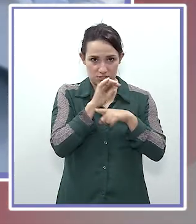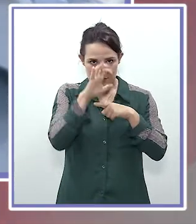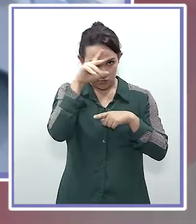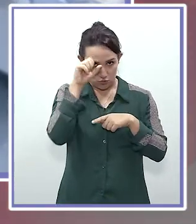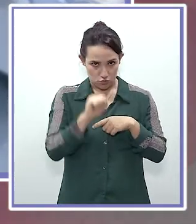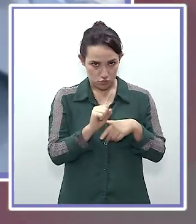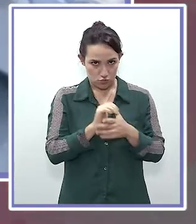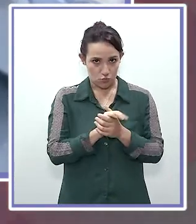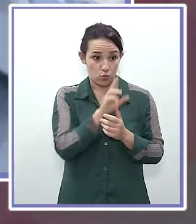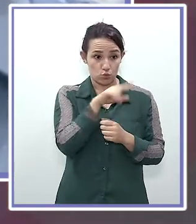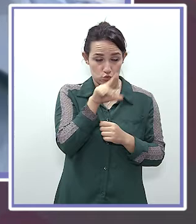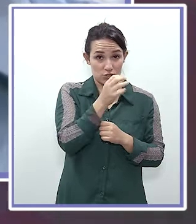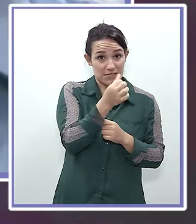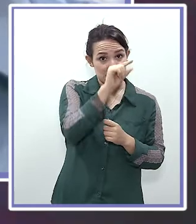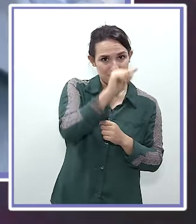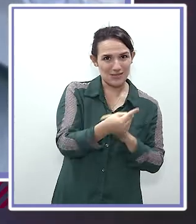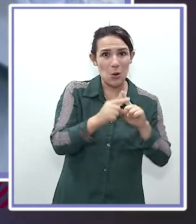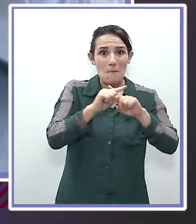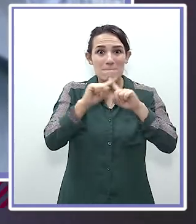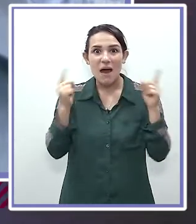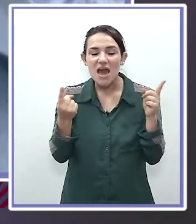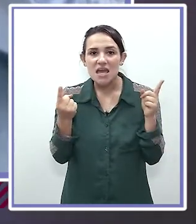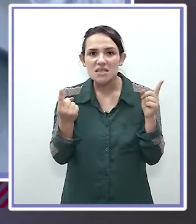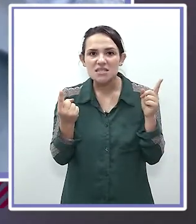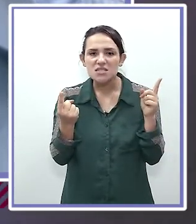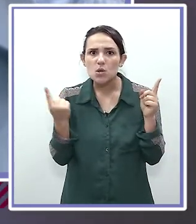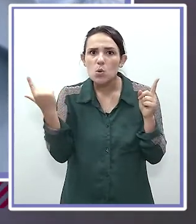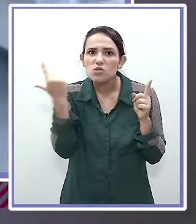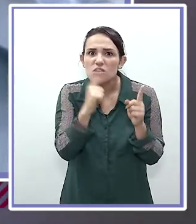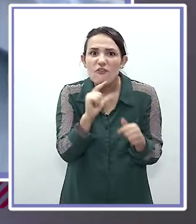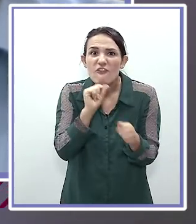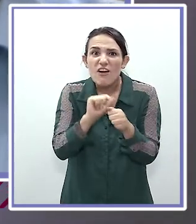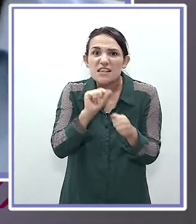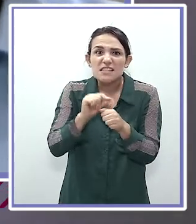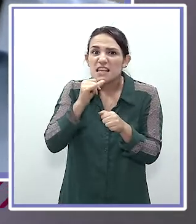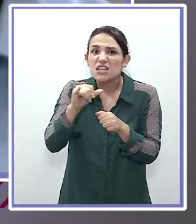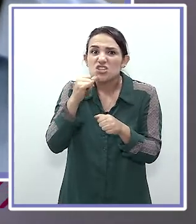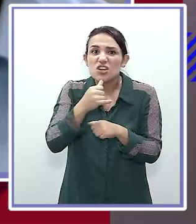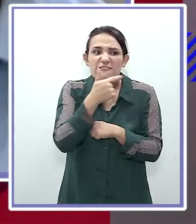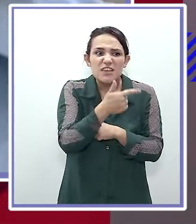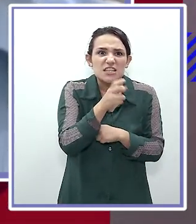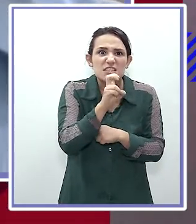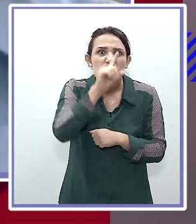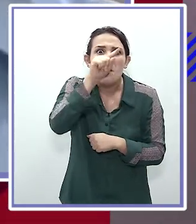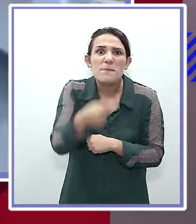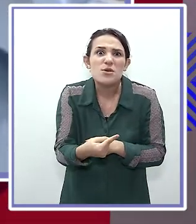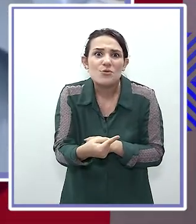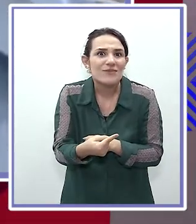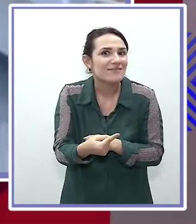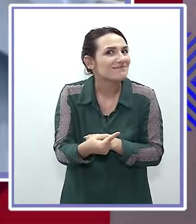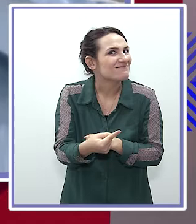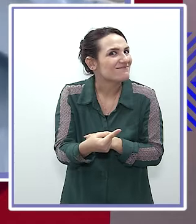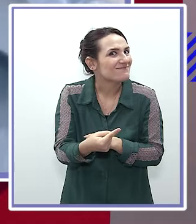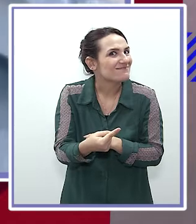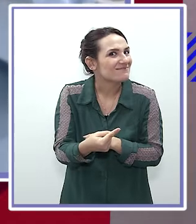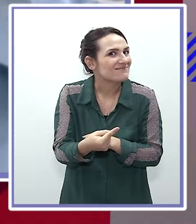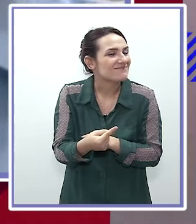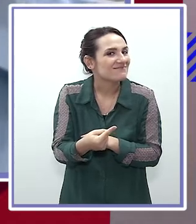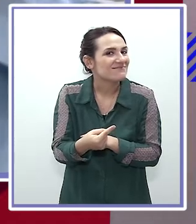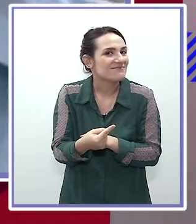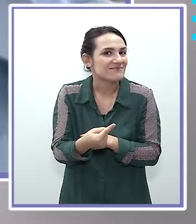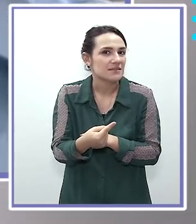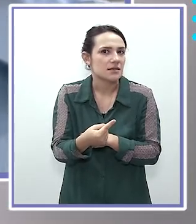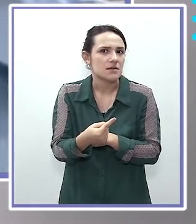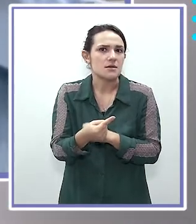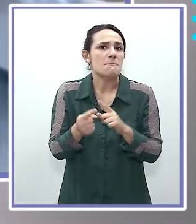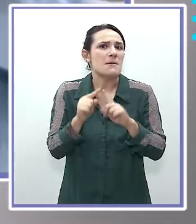em 2020, o Mato Grosso do Sul. Então, não temos que pensar que o Mato Grosso do Sul ele está consumindo mais do que gera.